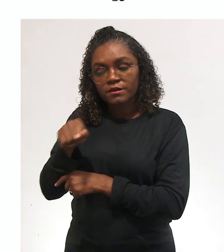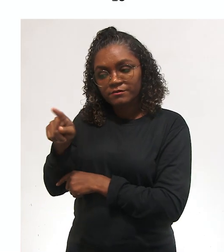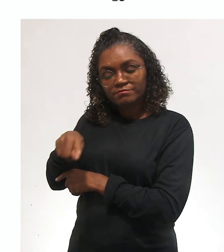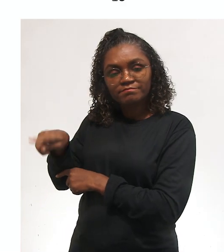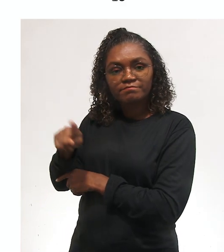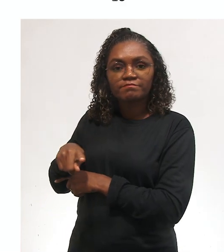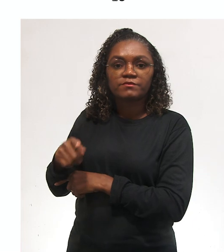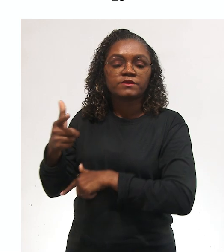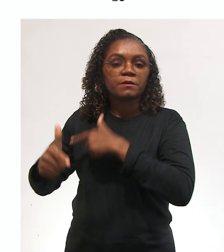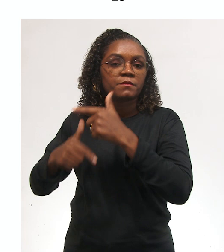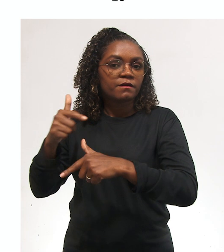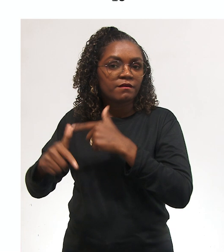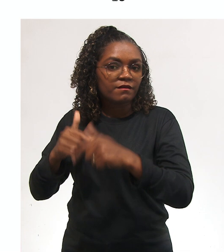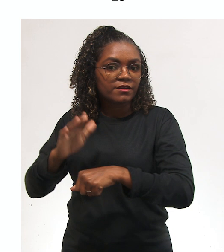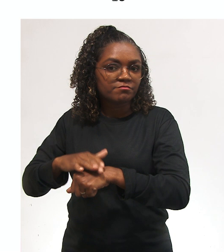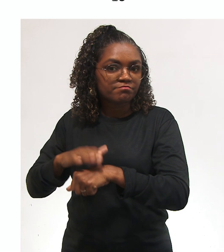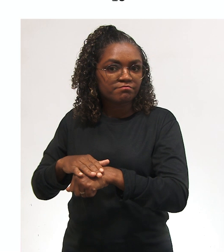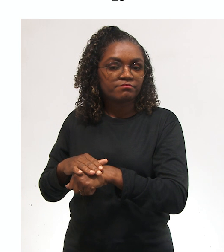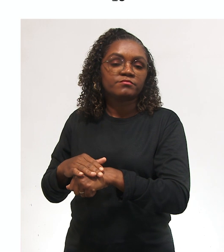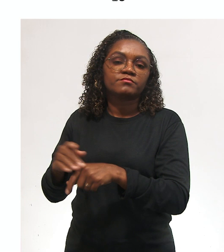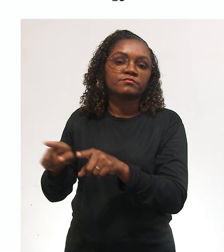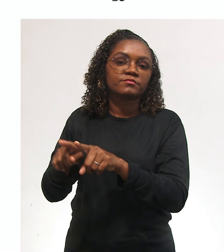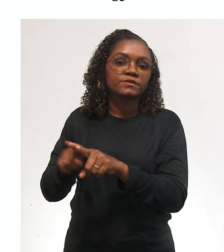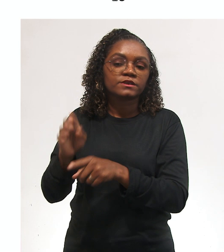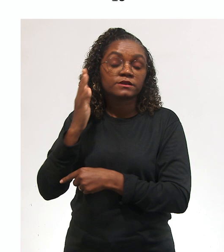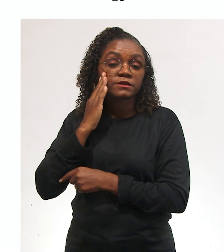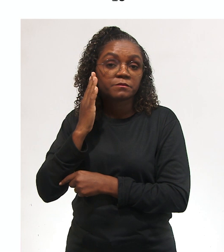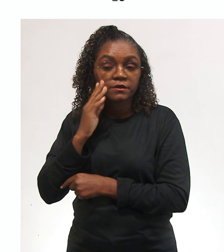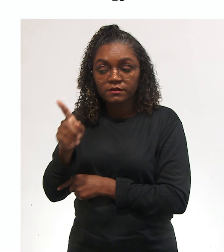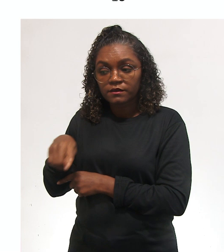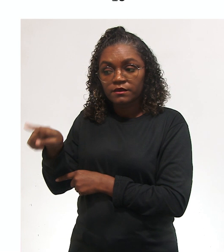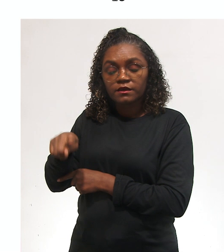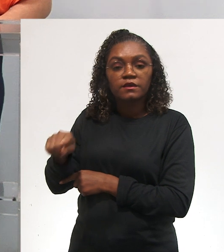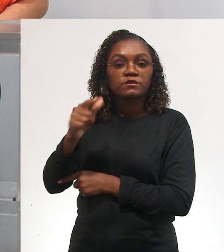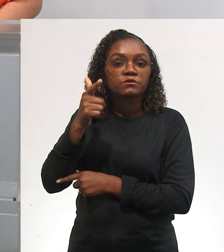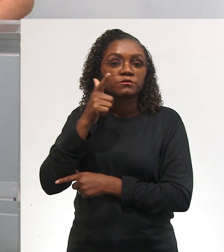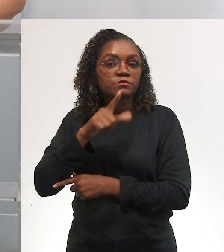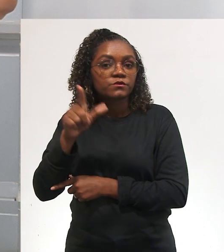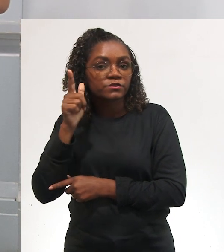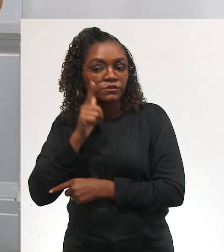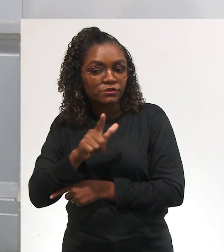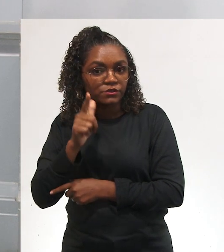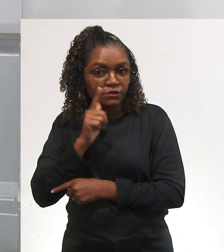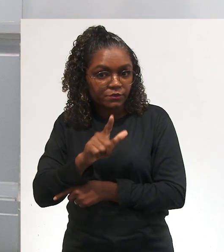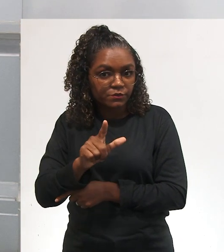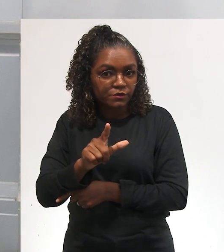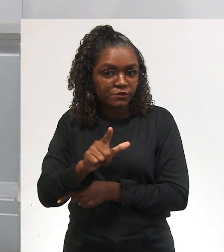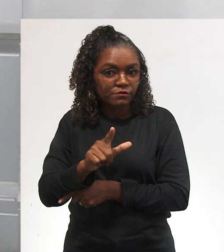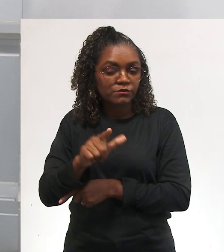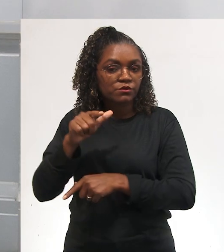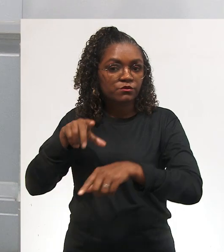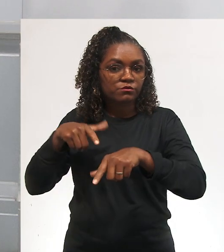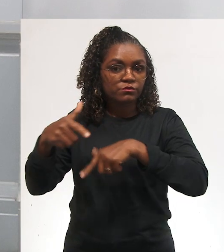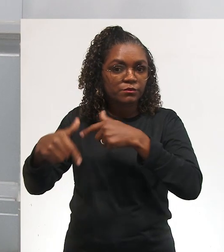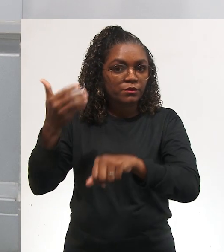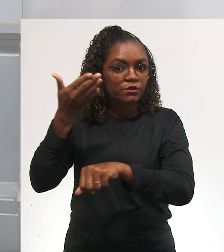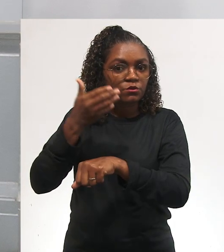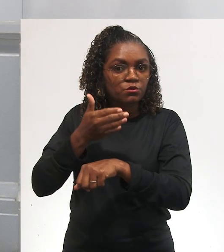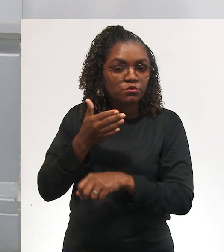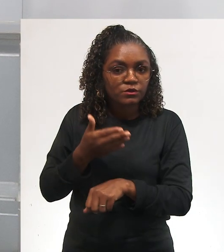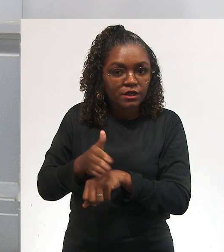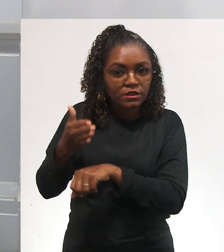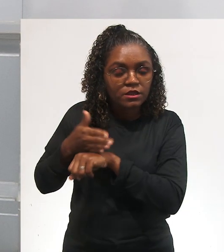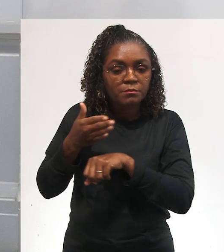que aquelas pessoas estão atuando, verificar se todas elas tiveram acesso a algum tipo de formação,